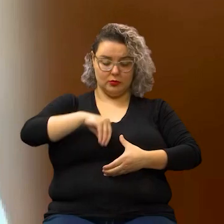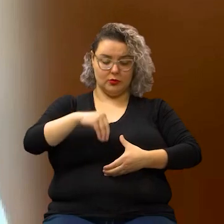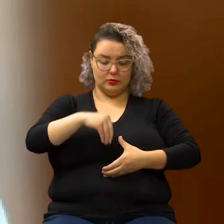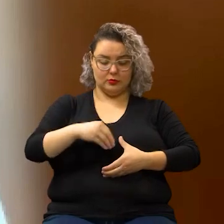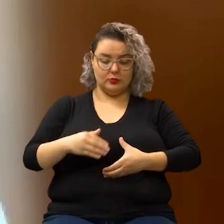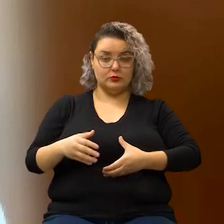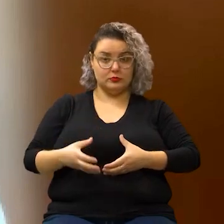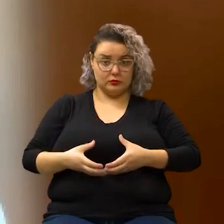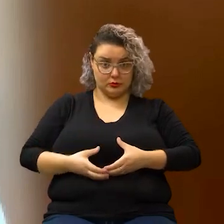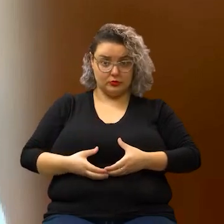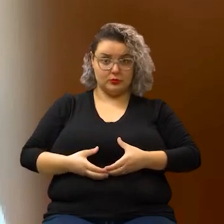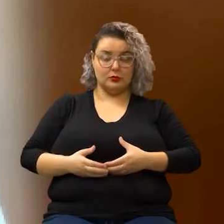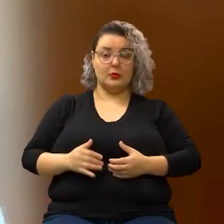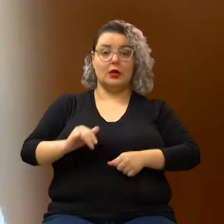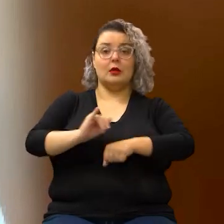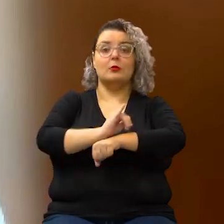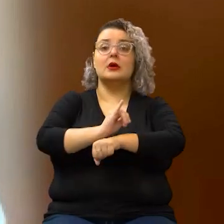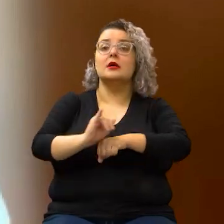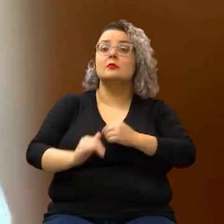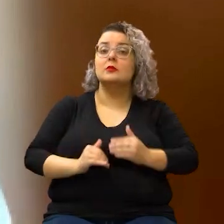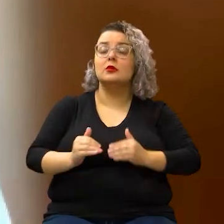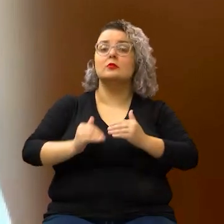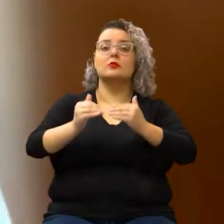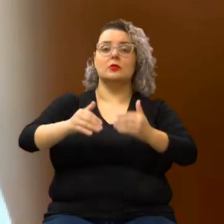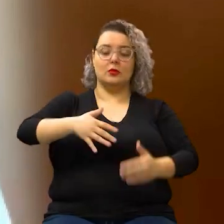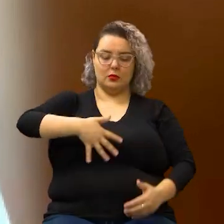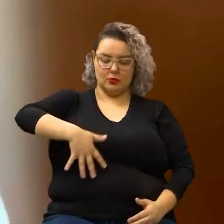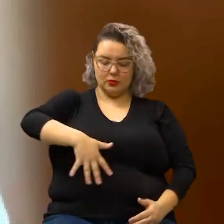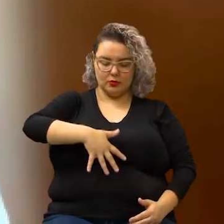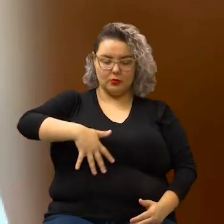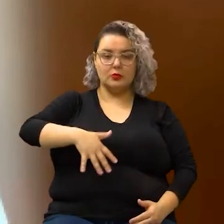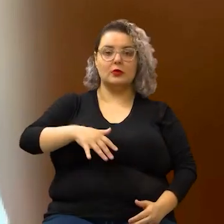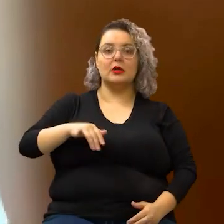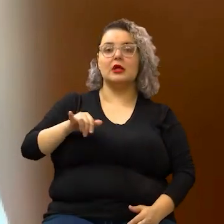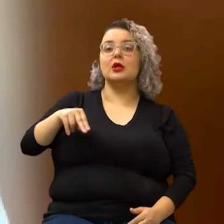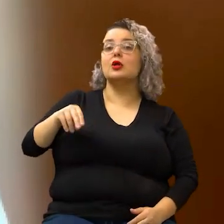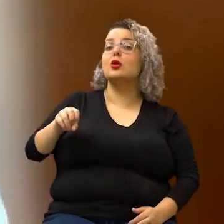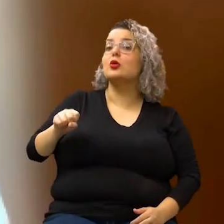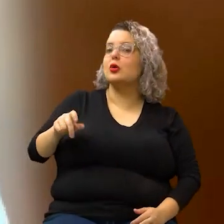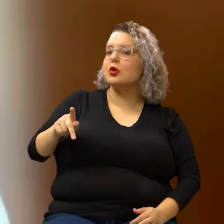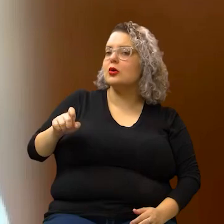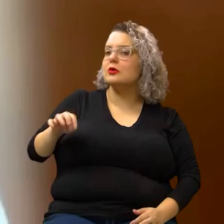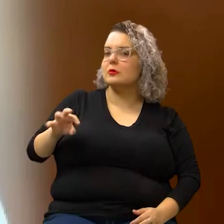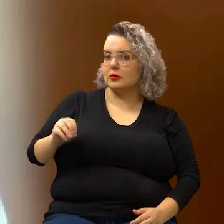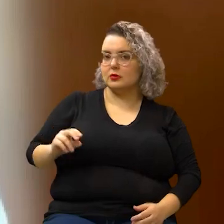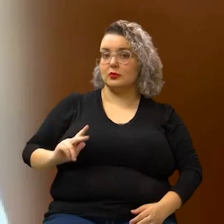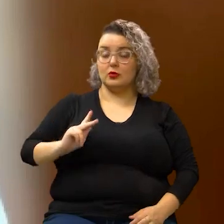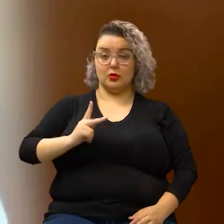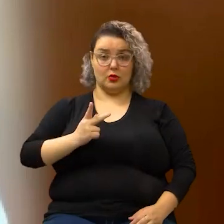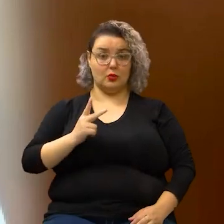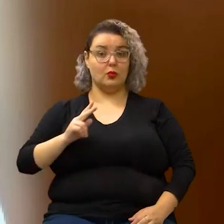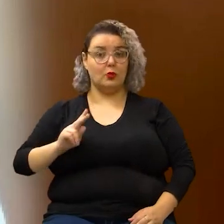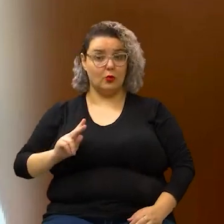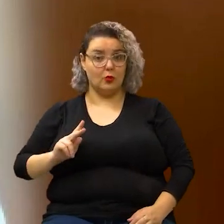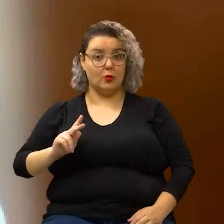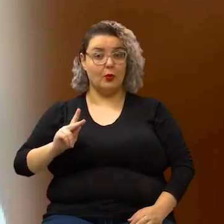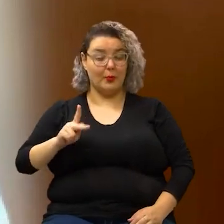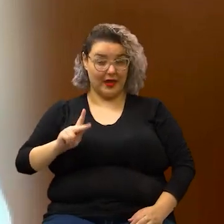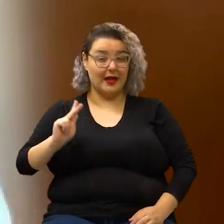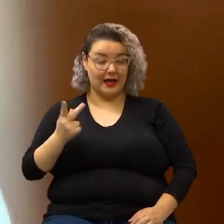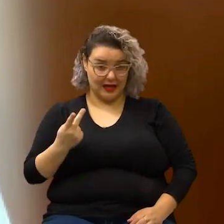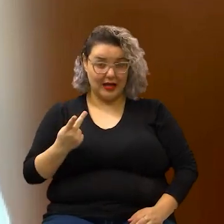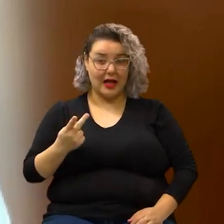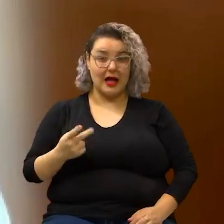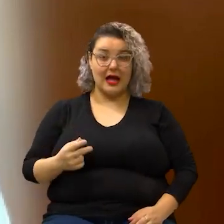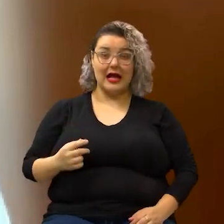desenvolveu alguns mecanismos para sobreviver no ambiente inóspito e no pH muito ácido do